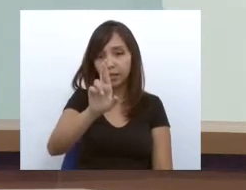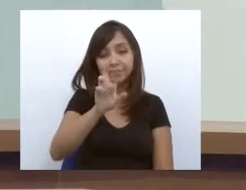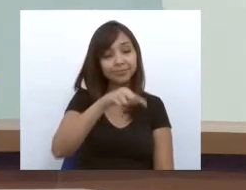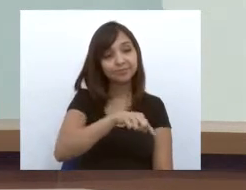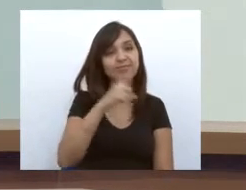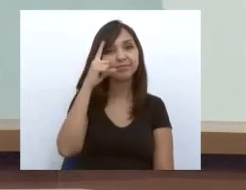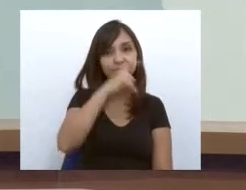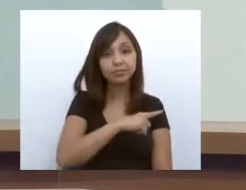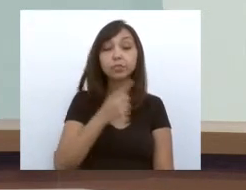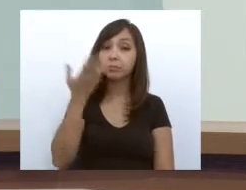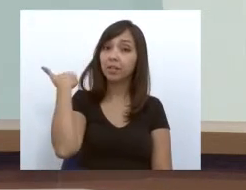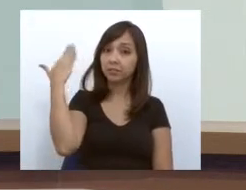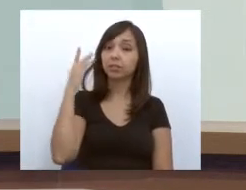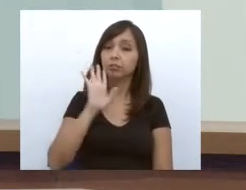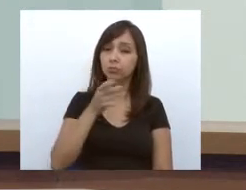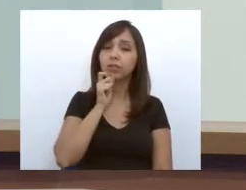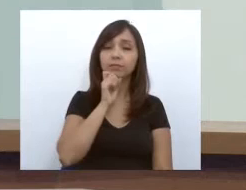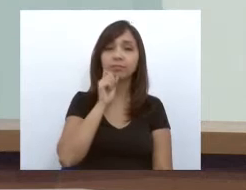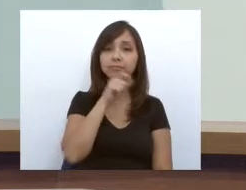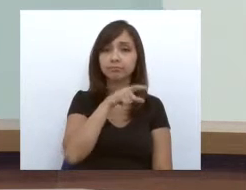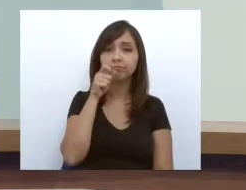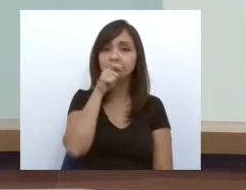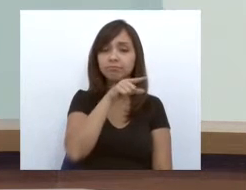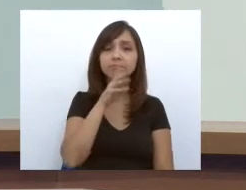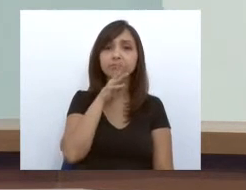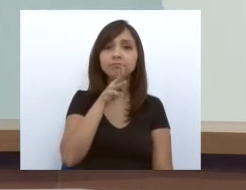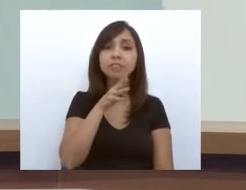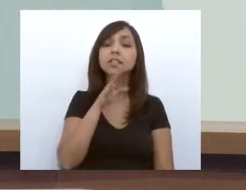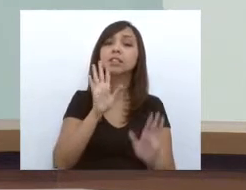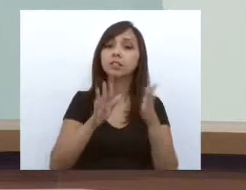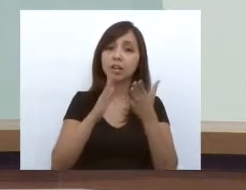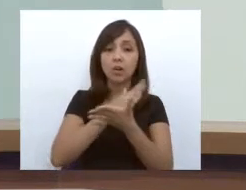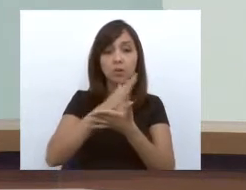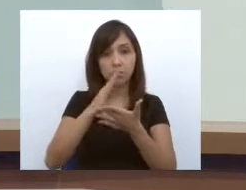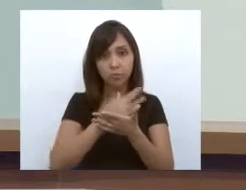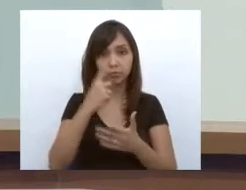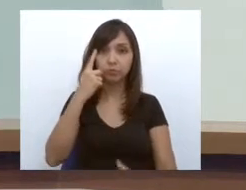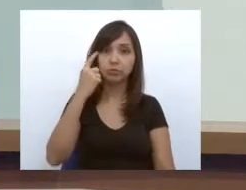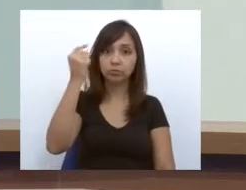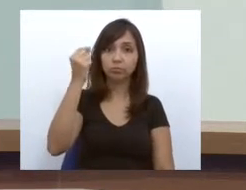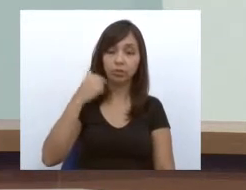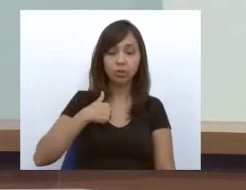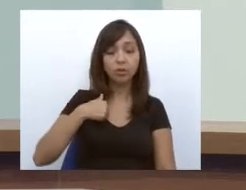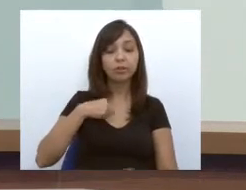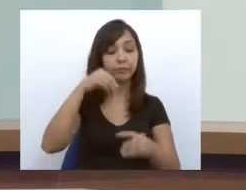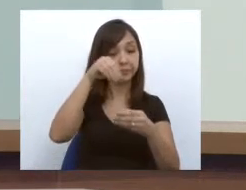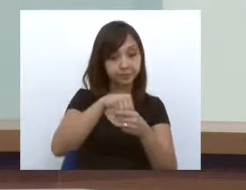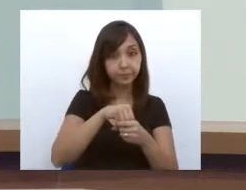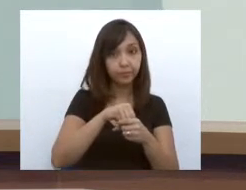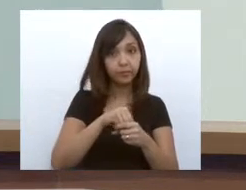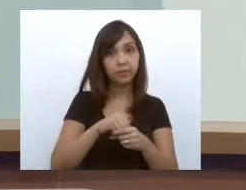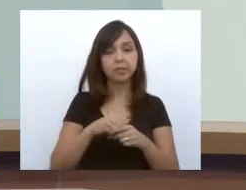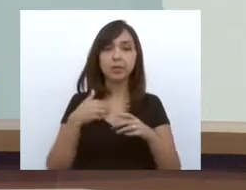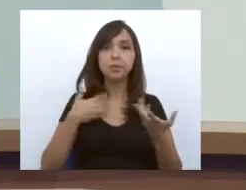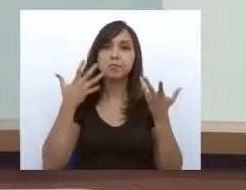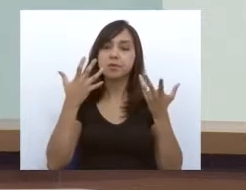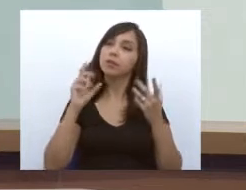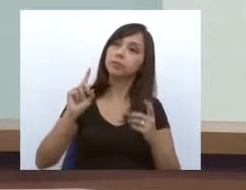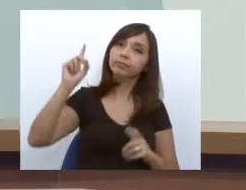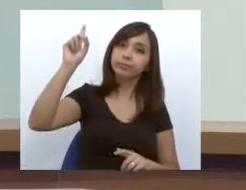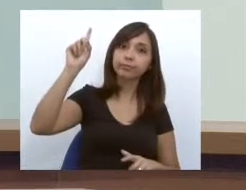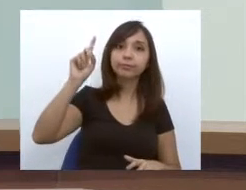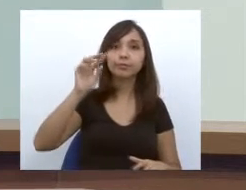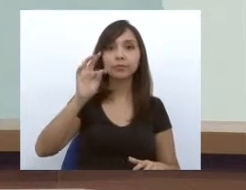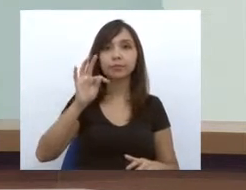feito críticas anteriormente, porque nós temos pessoas que se candidatam para fazer parte do Conselho Tutelar, vereador Paulo Sérgio, que não